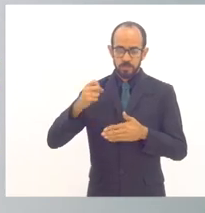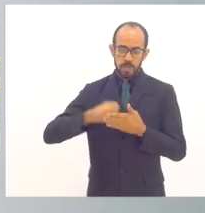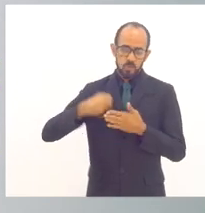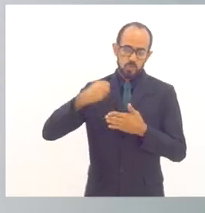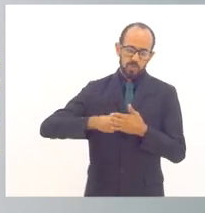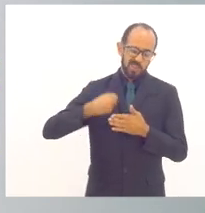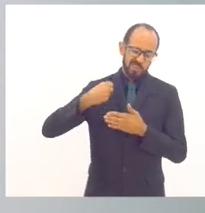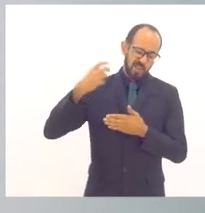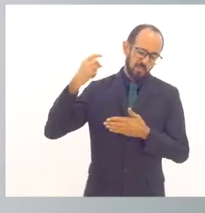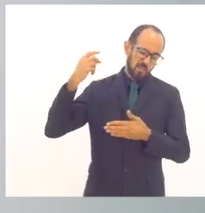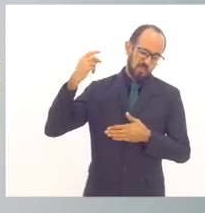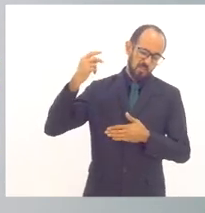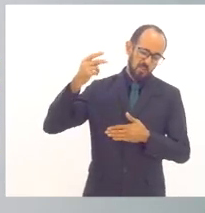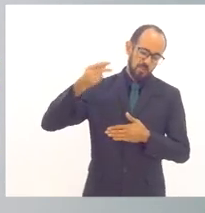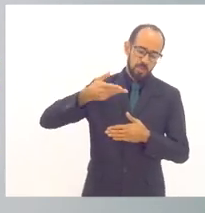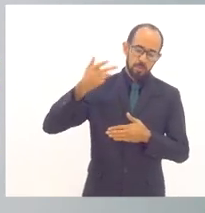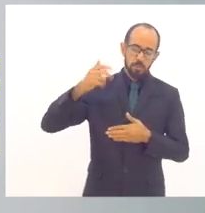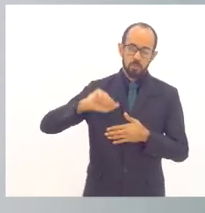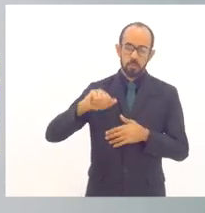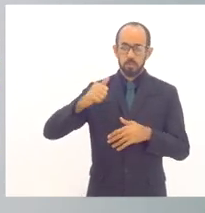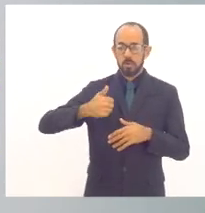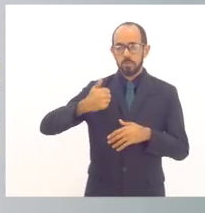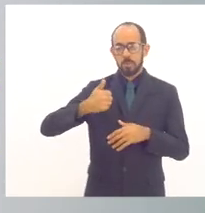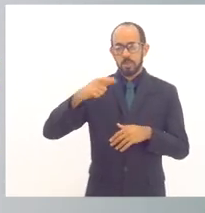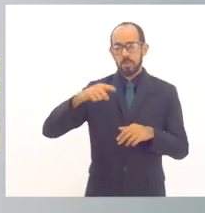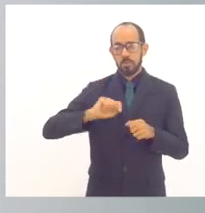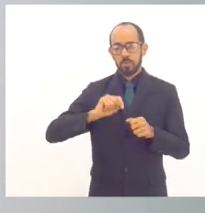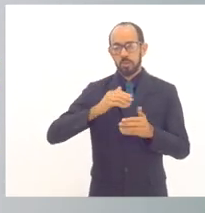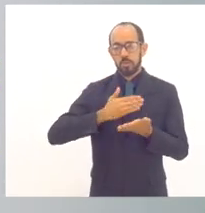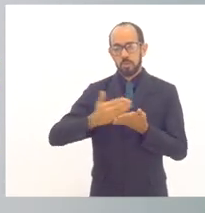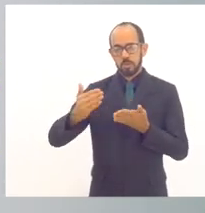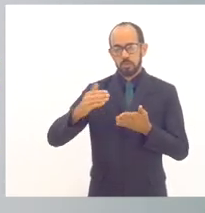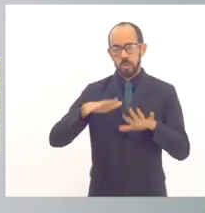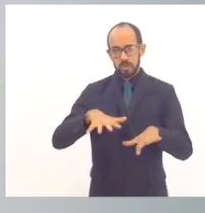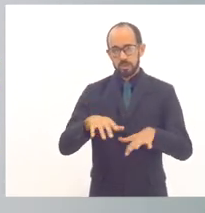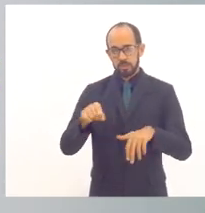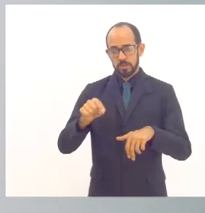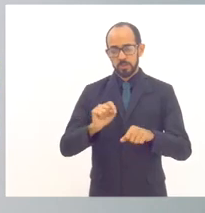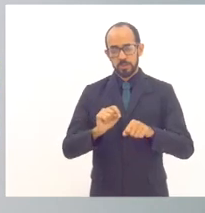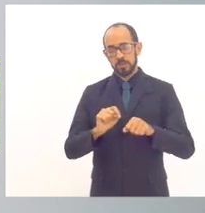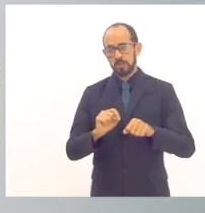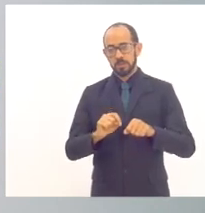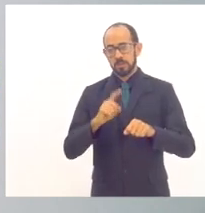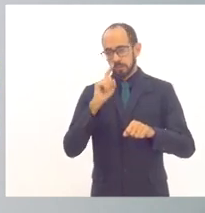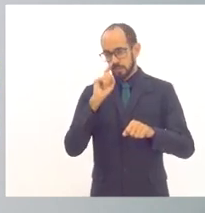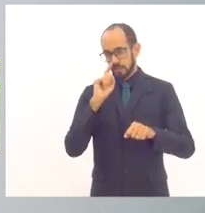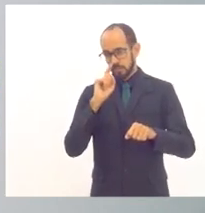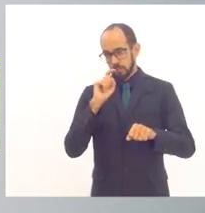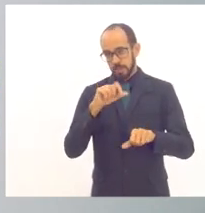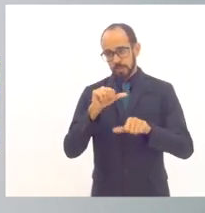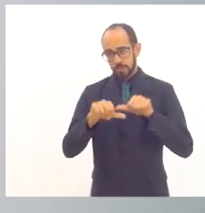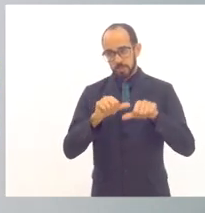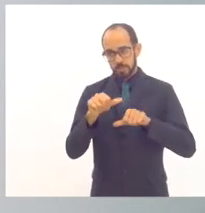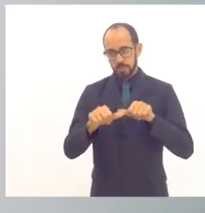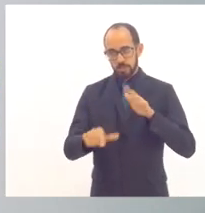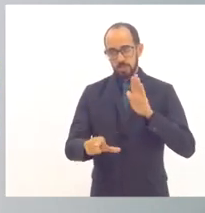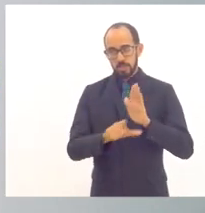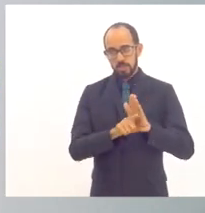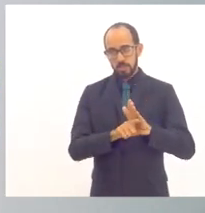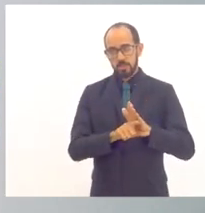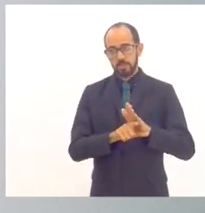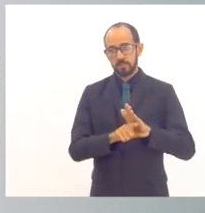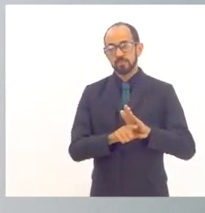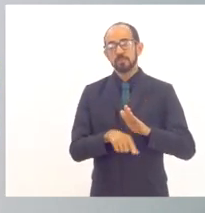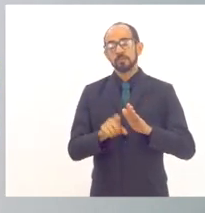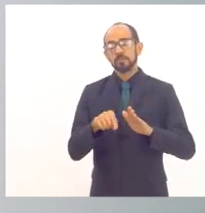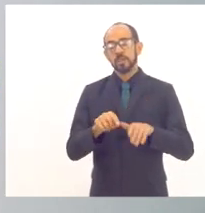Um deles, que foi o cara que deu o pontapé inicial disso, entendeu? Deu o pontapé inicial para que virasse lei, etc. e tudo, que